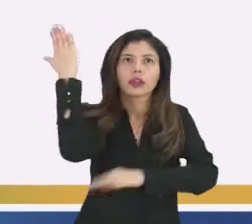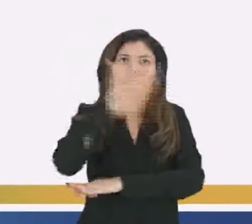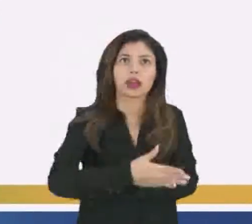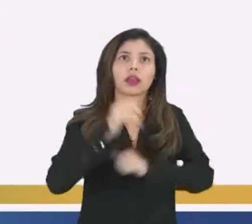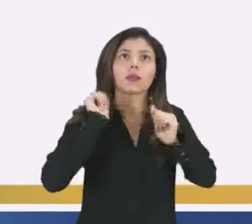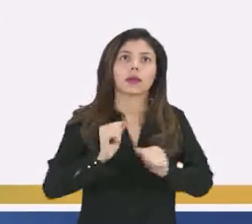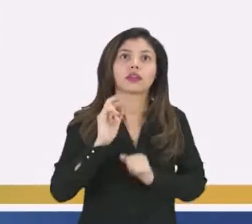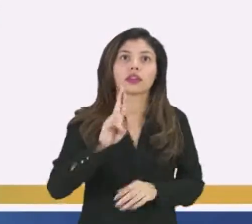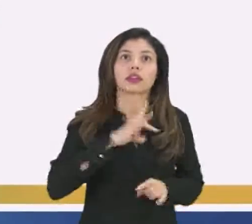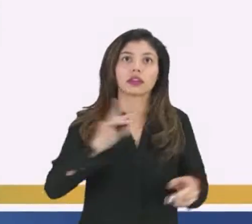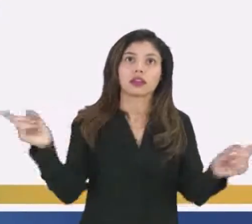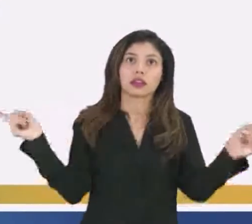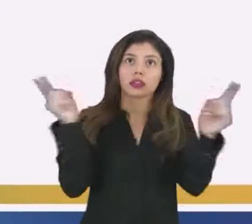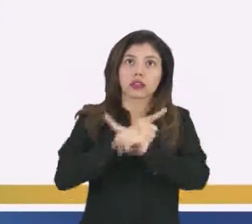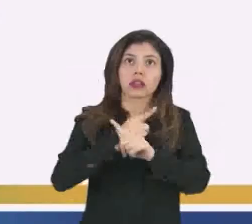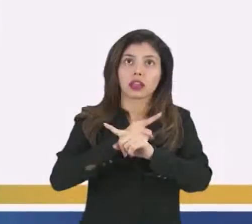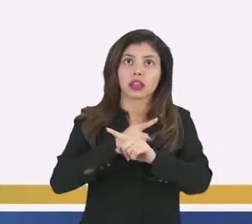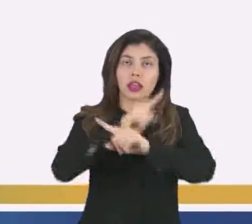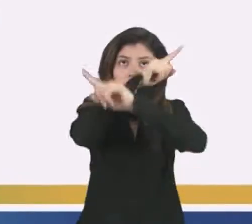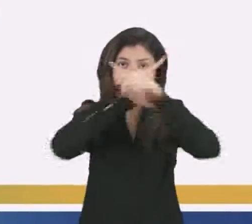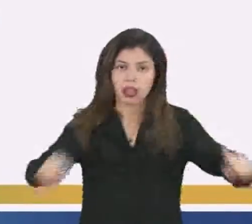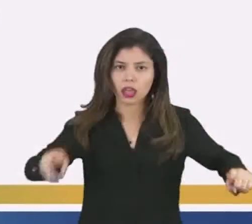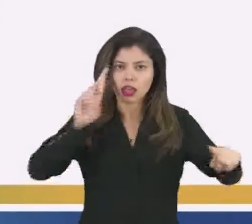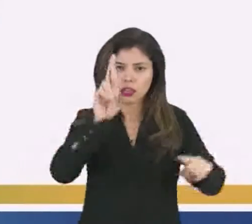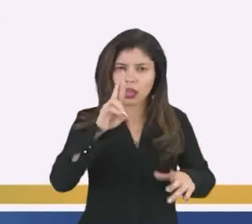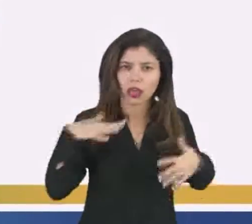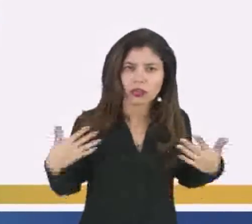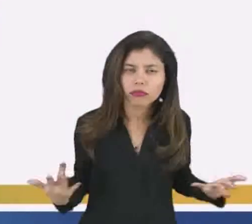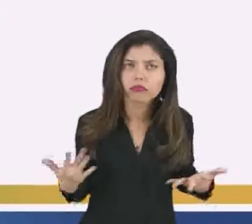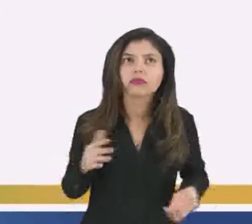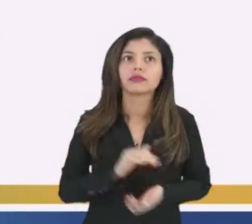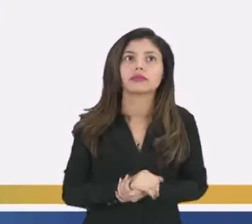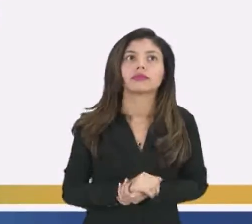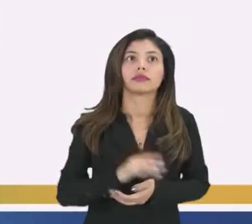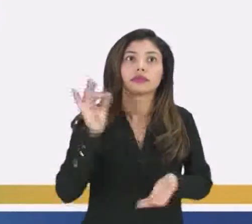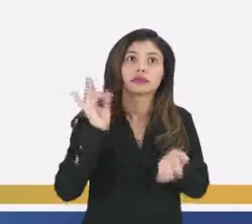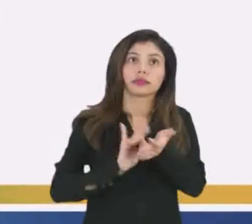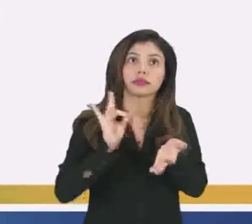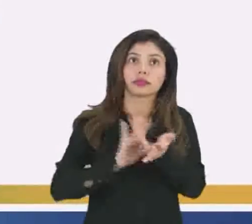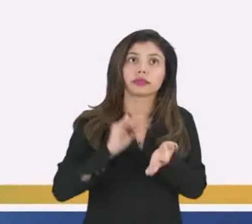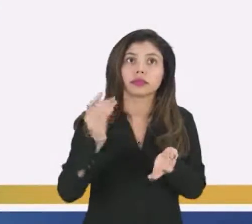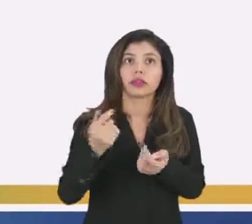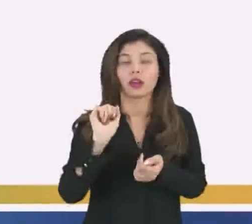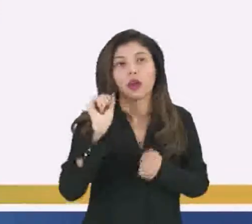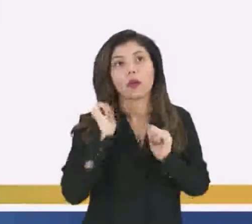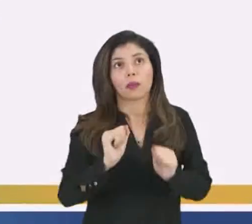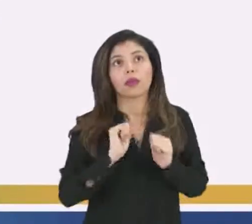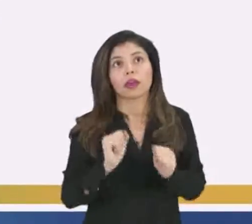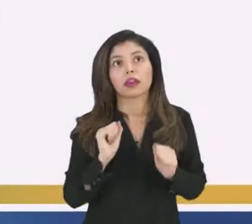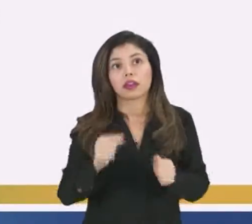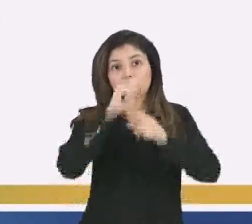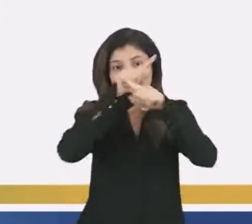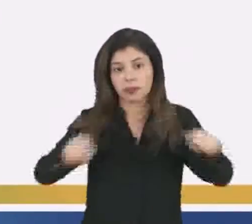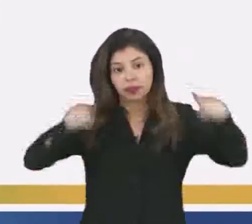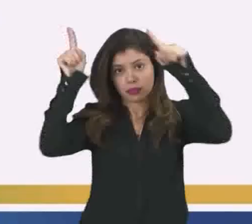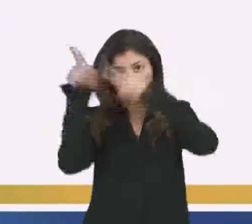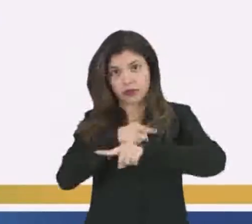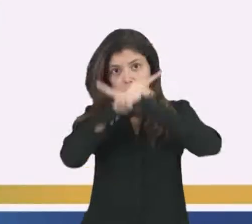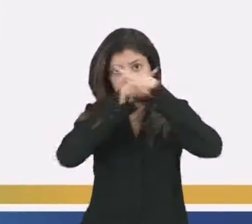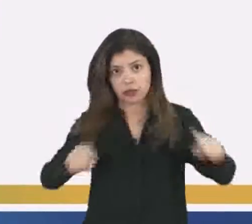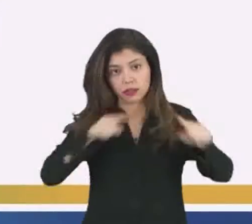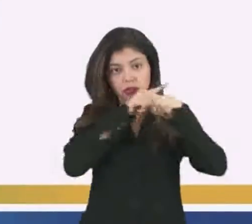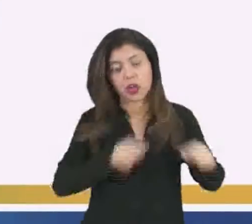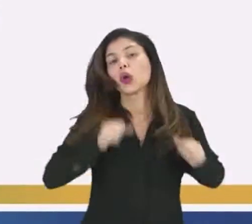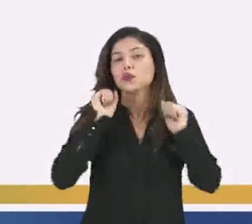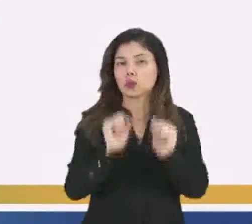R, pode-se traçar infinitas retas perpendiculares à reta R? Item verdadeiro, por um ponto eu posso traçar infinitas retas, tá? É